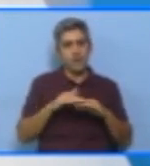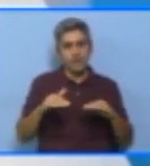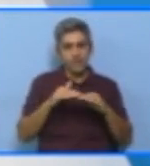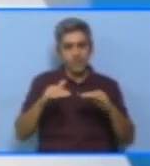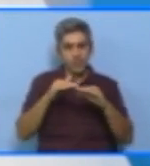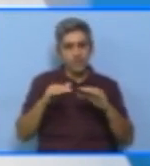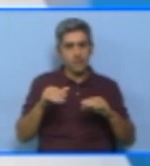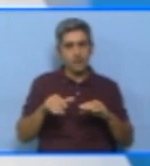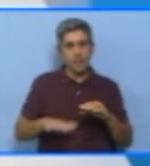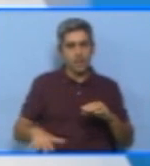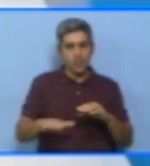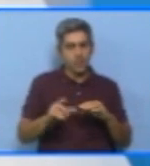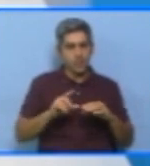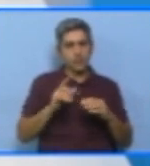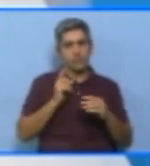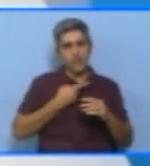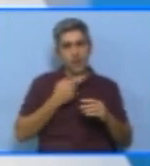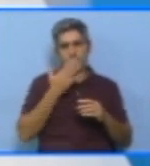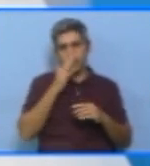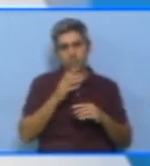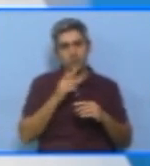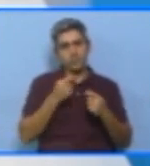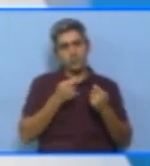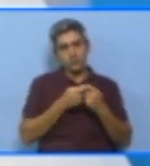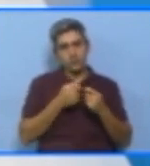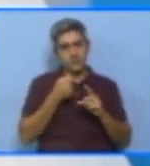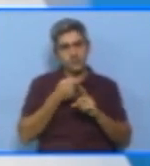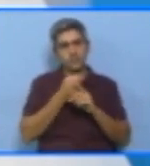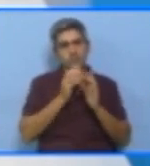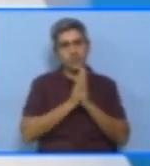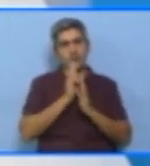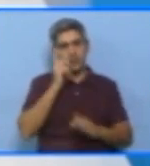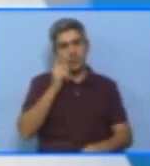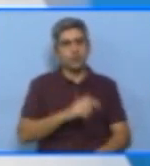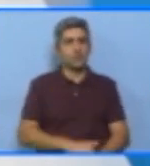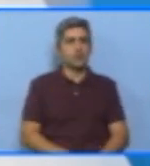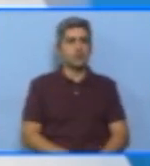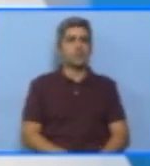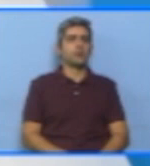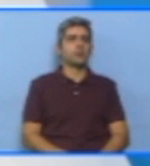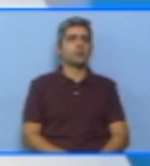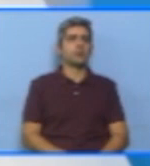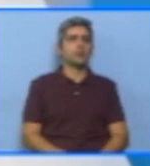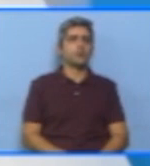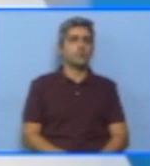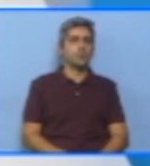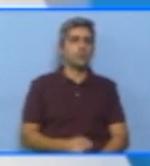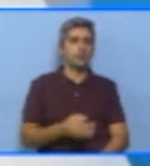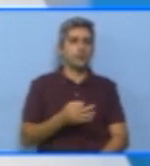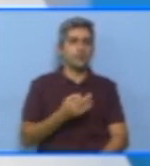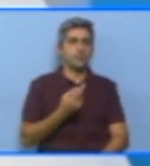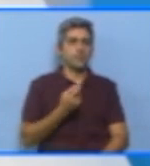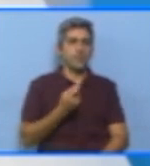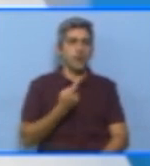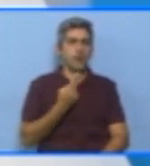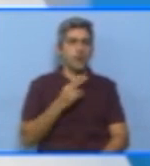baixo e adotarmos uma atitude mais de acordo com os desafios de Deus. Isto é, Paulo,